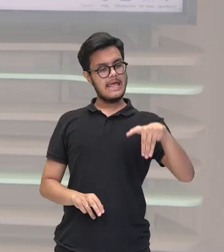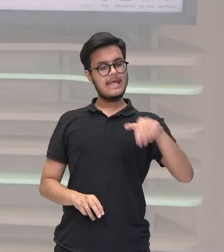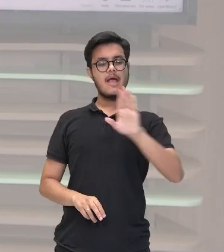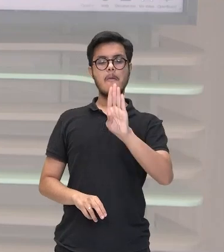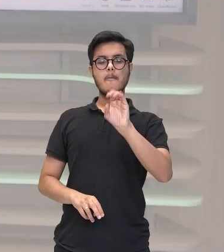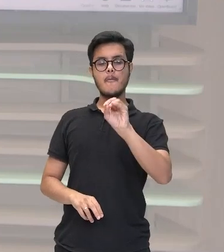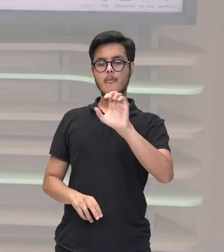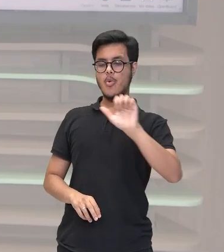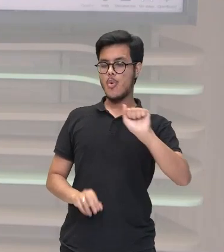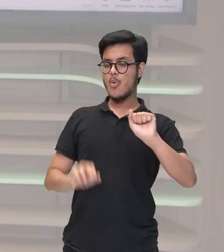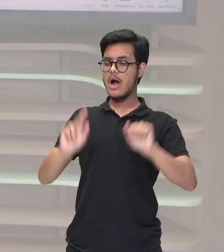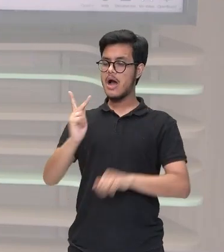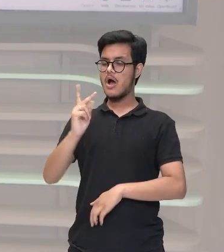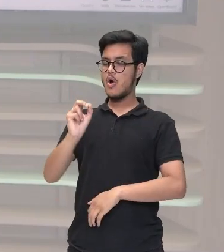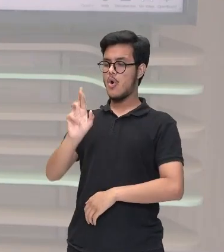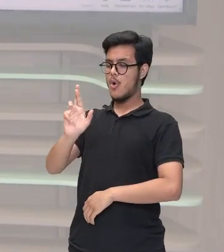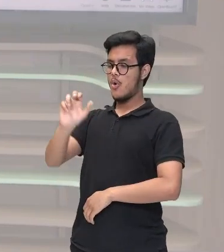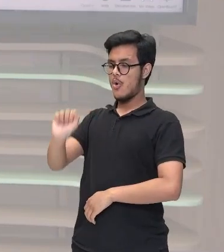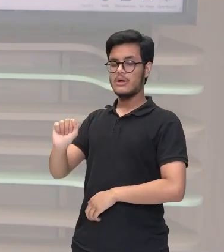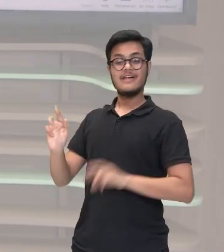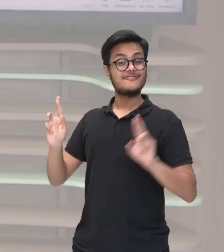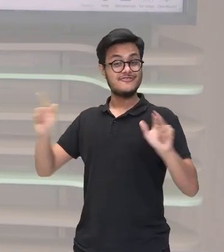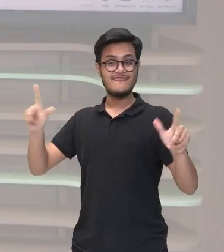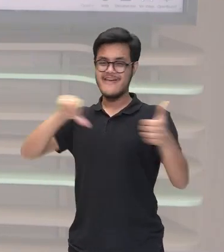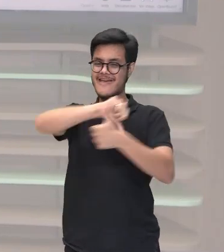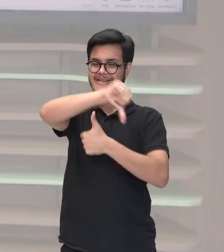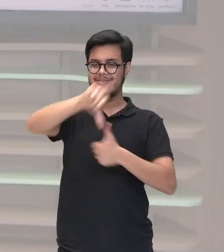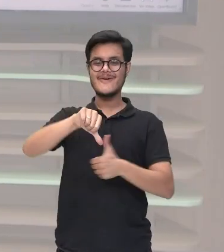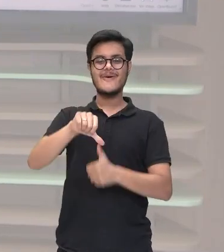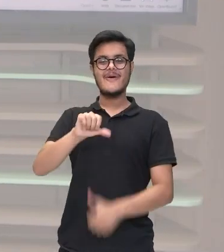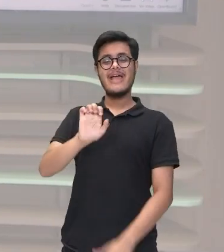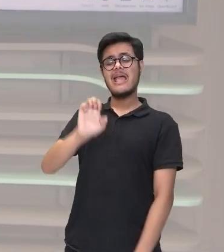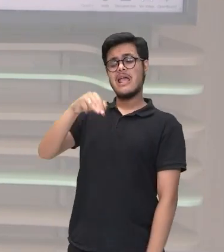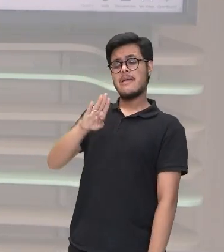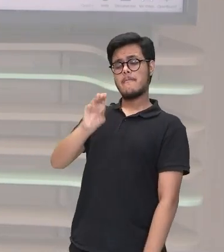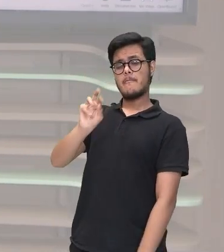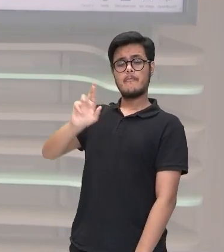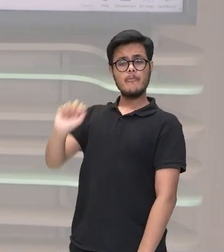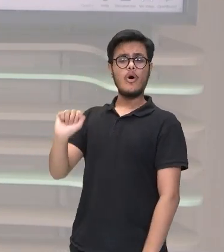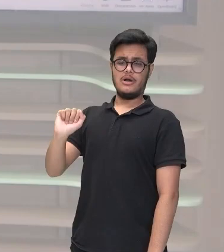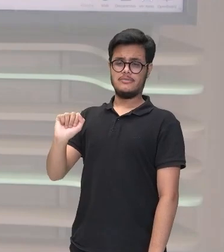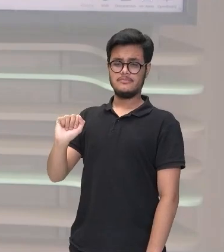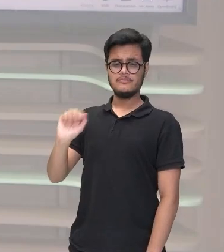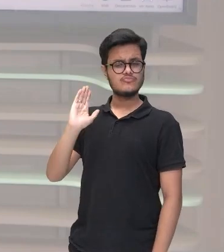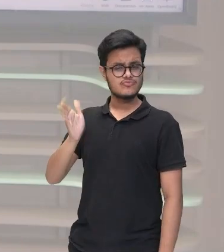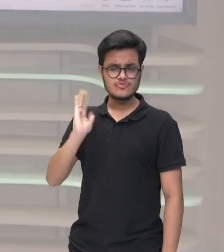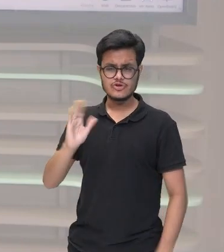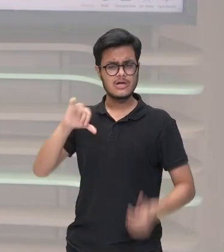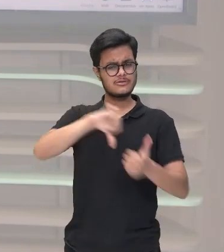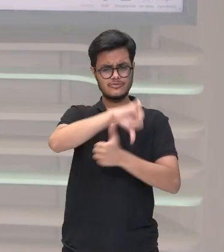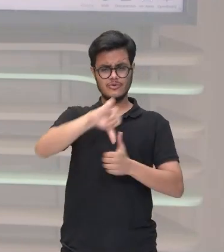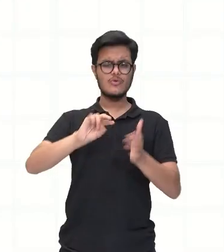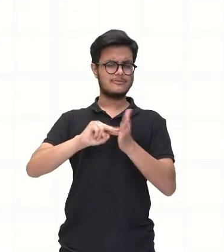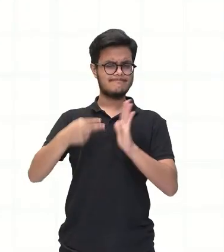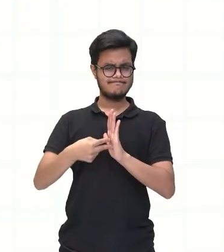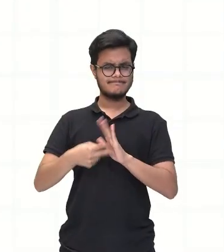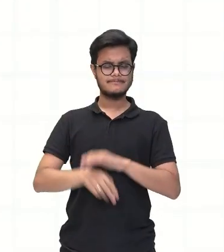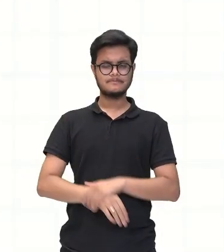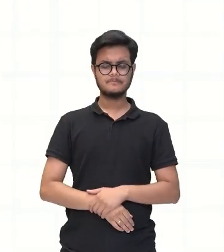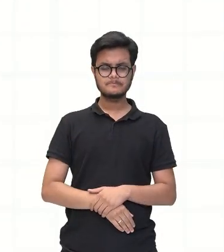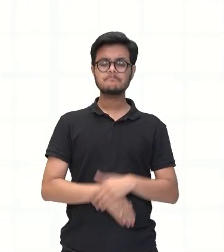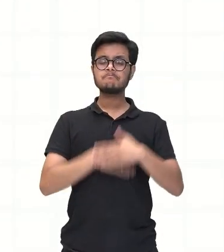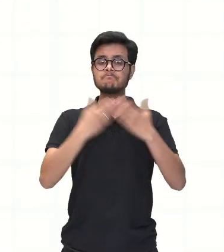formando novos significados? Em, bora, em boa hora. Ok? Muito bem. Prosseguindo para